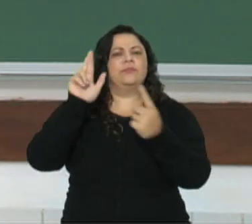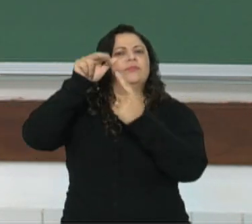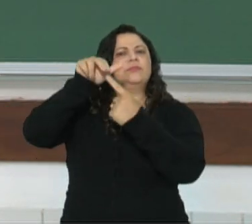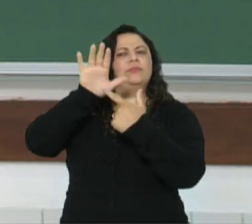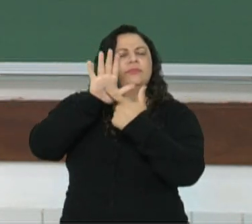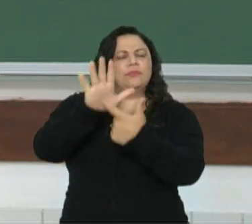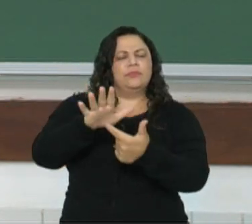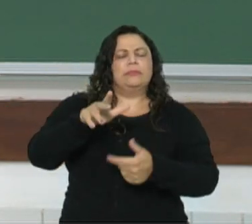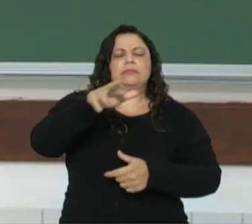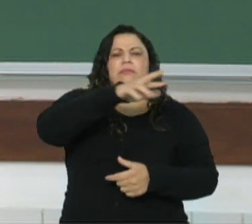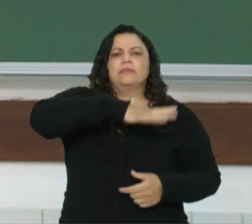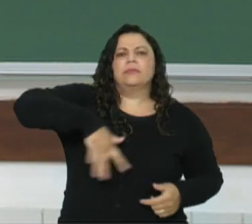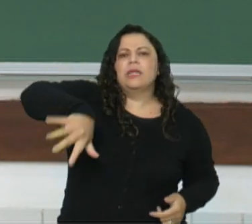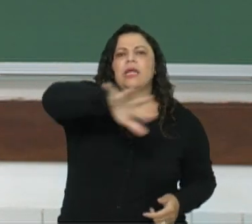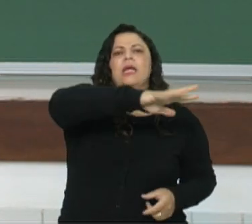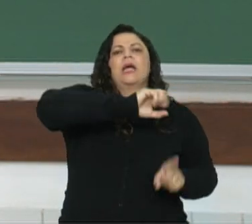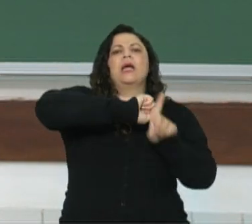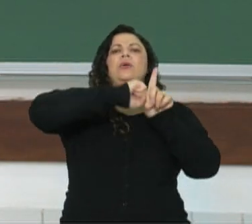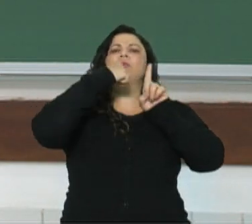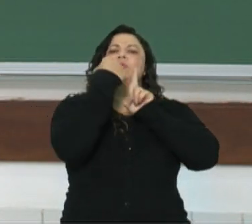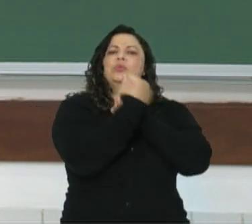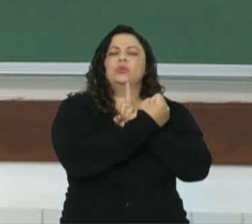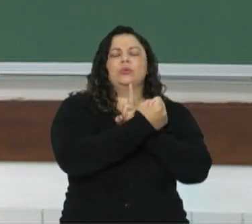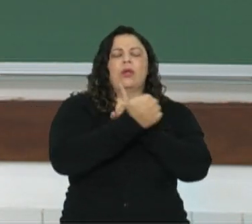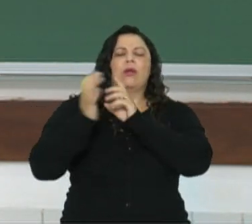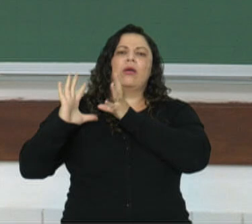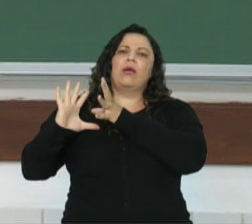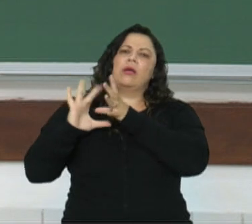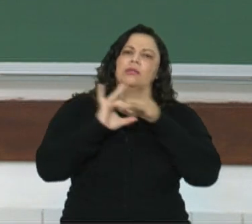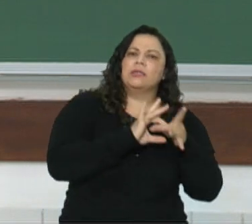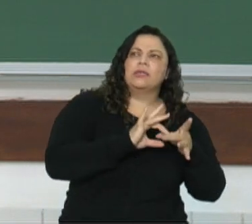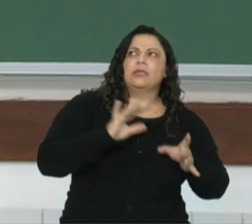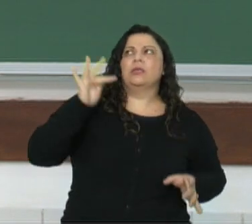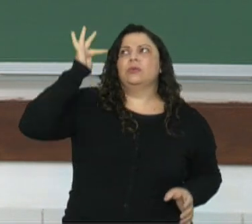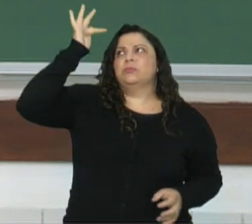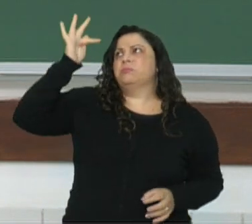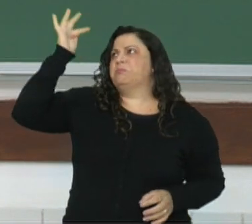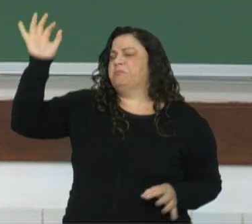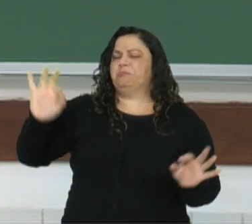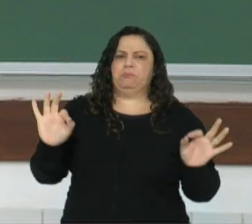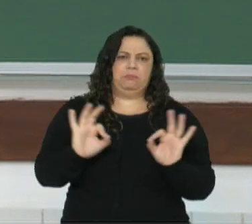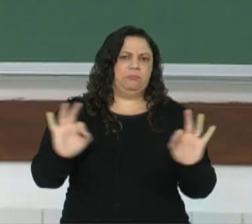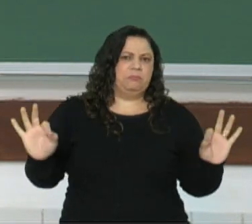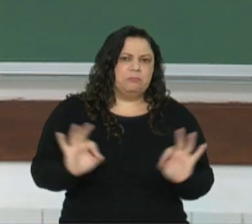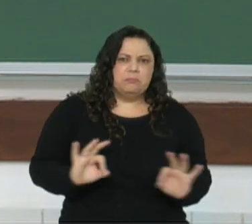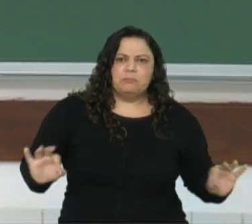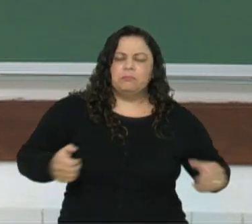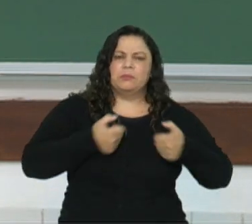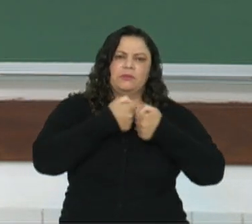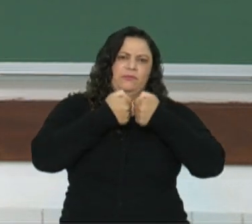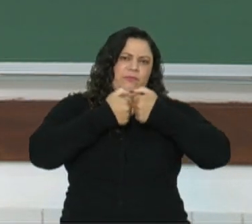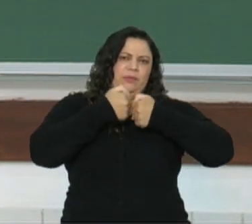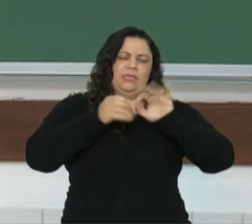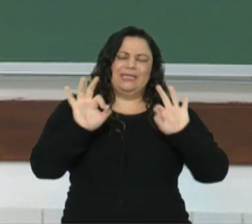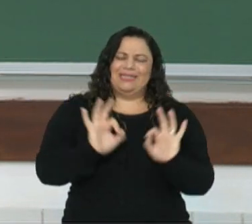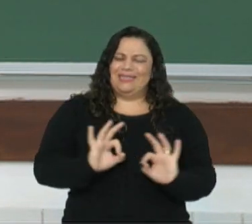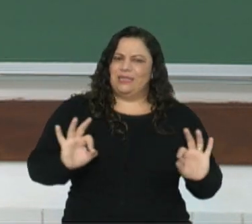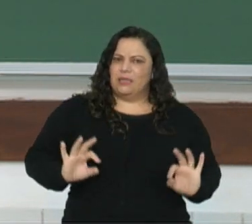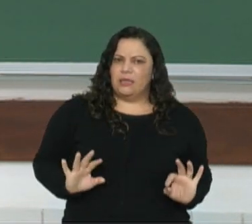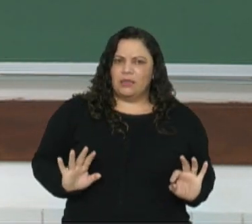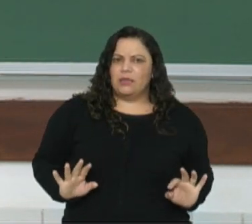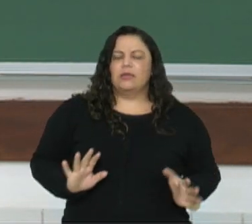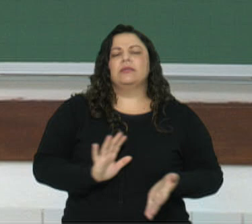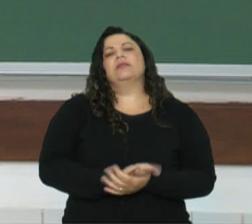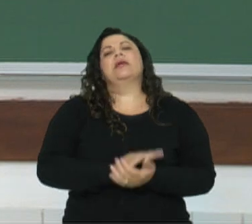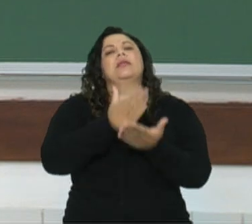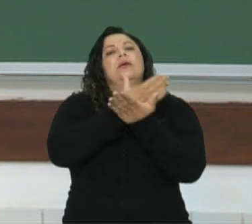ou seja, nenhuma ligação nem com filosofia, nem com física, nada disso. Então,